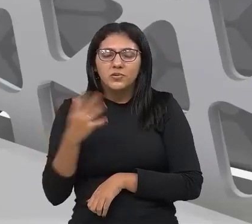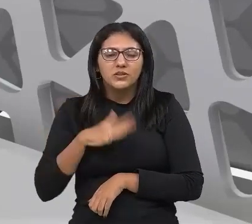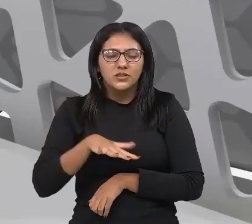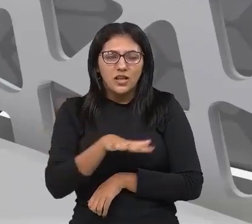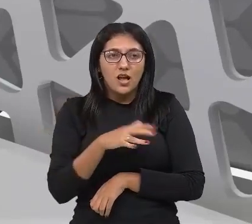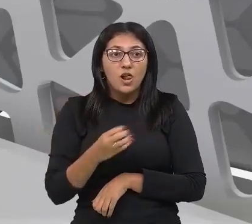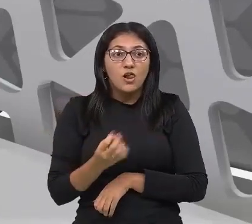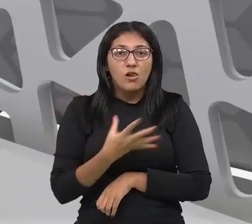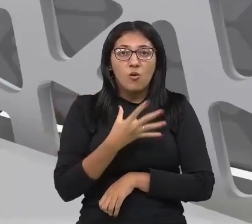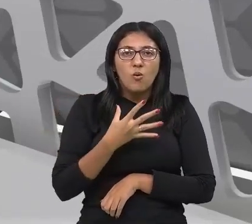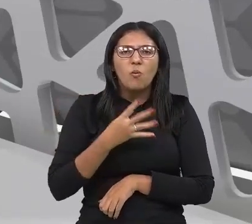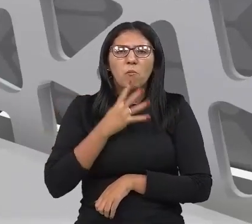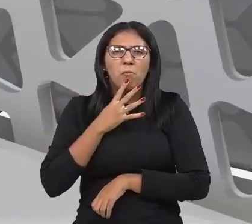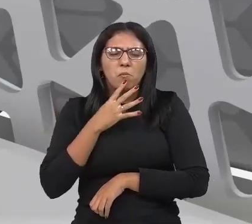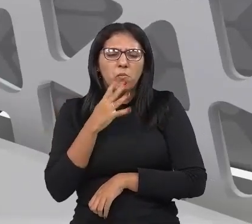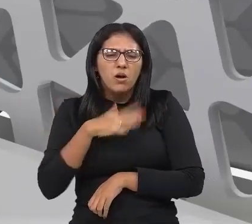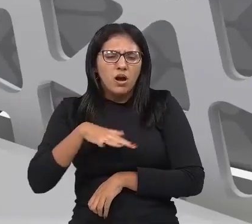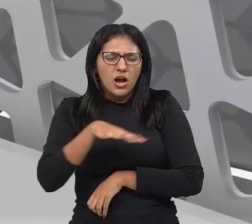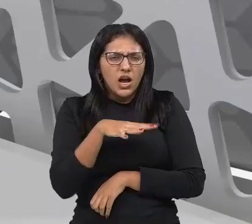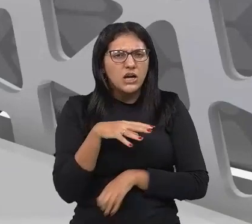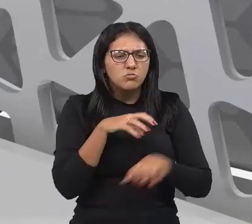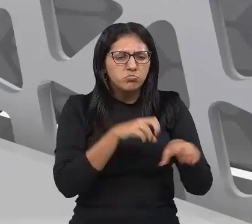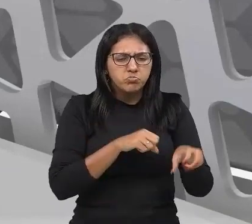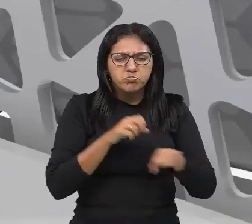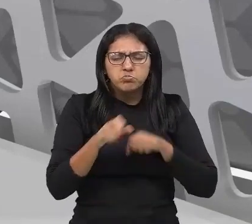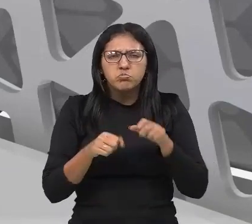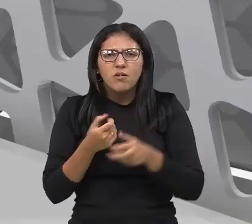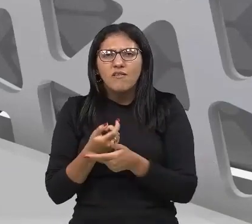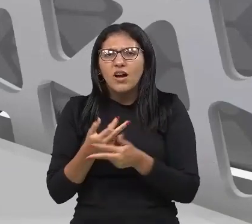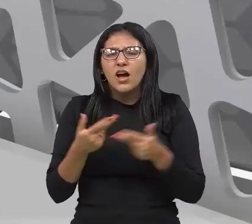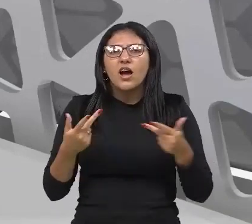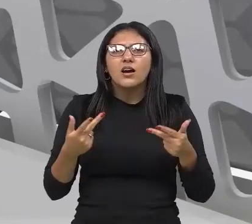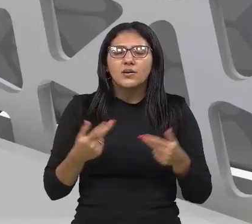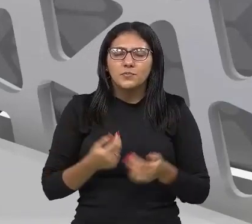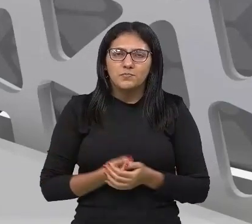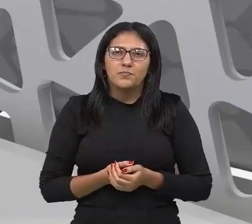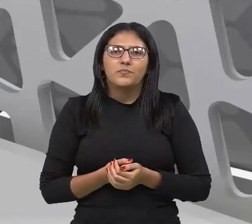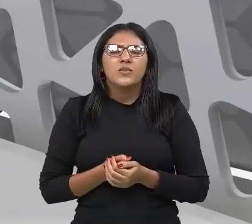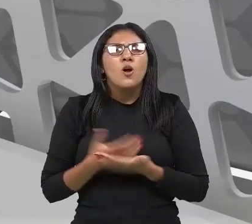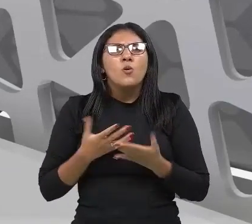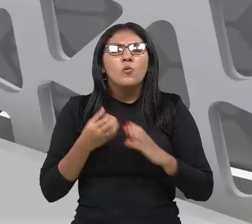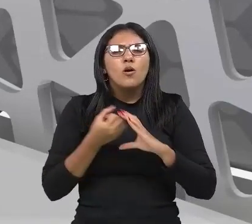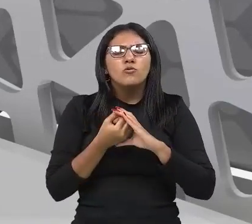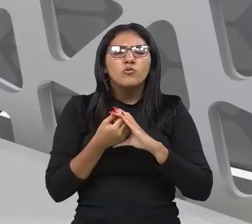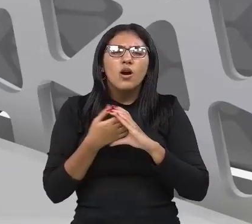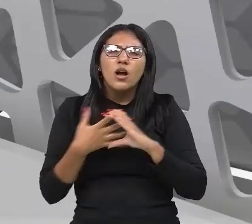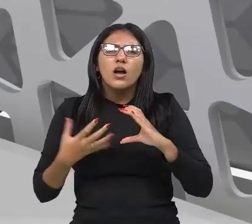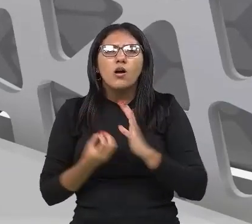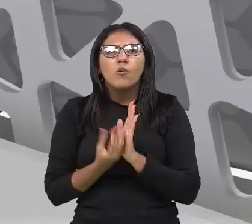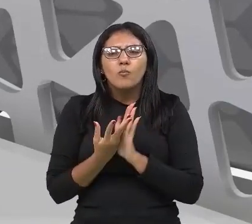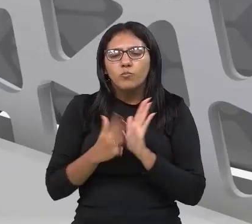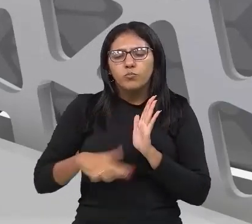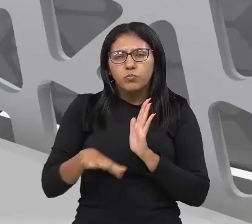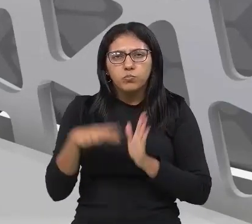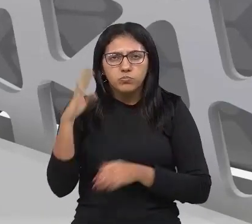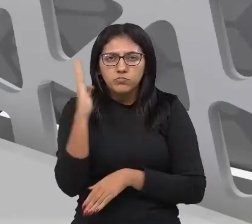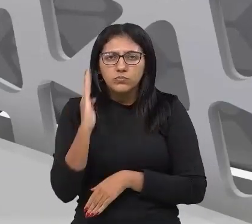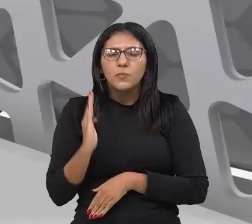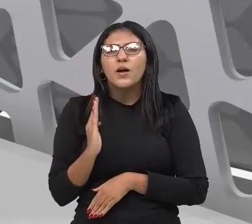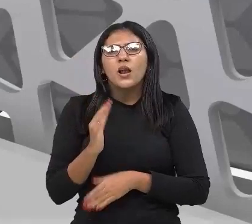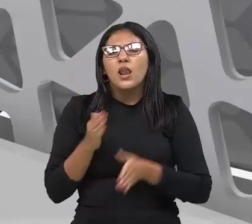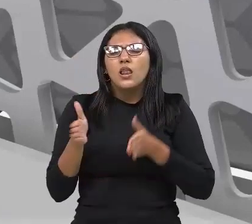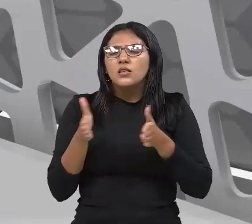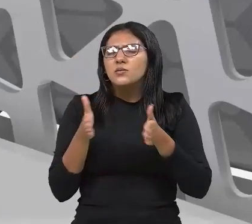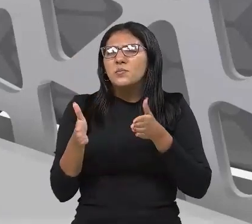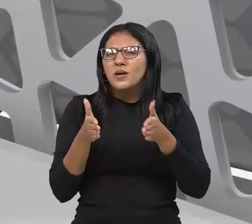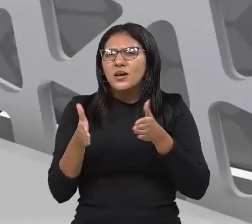se estabelecer para explorar cada vez mais. Então, quais são as características da formação do território brasileiro nesse